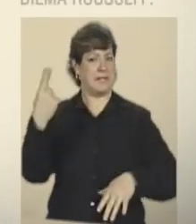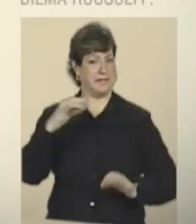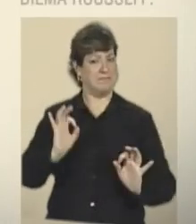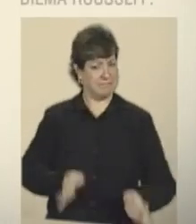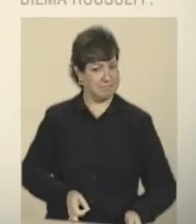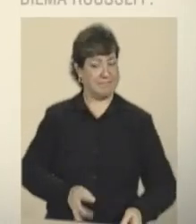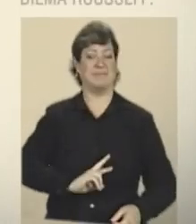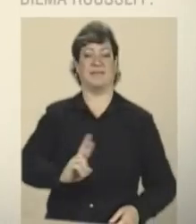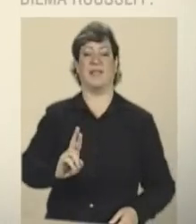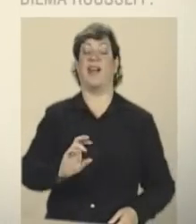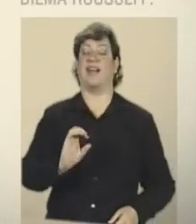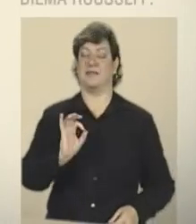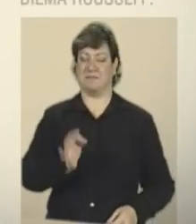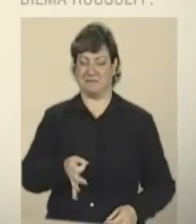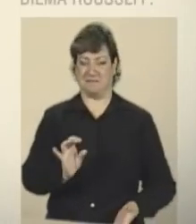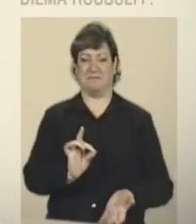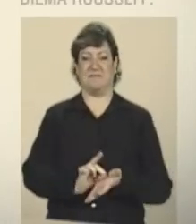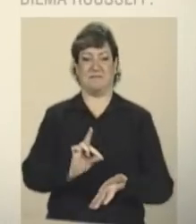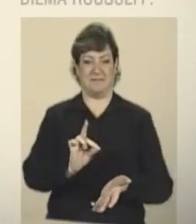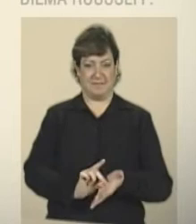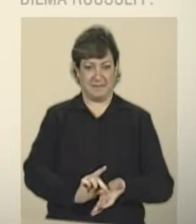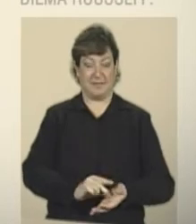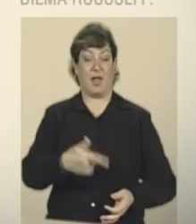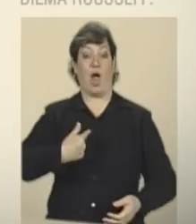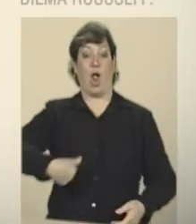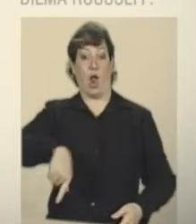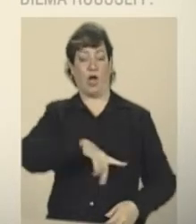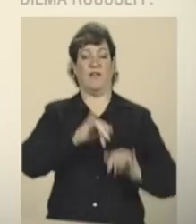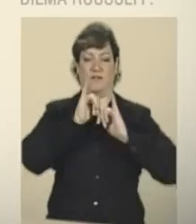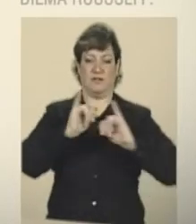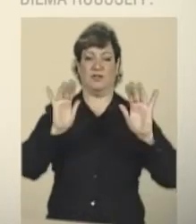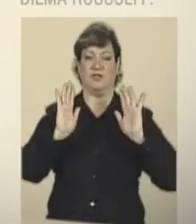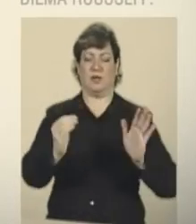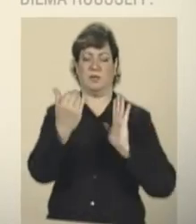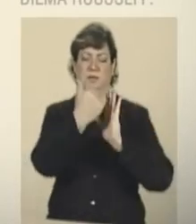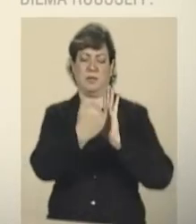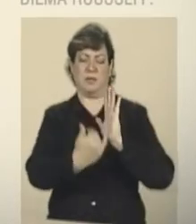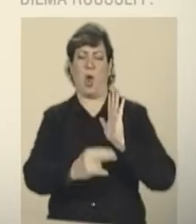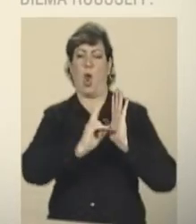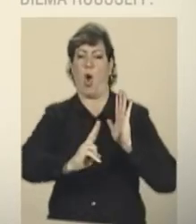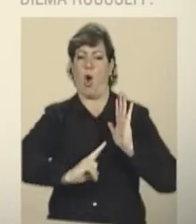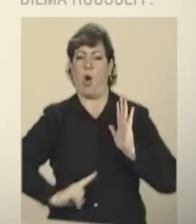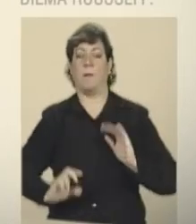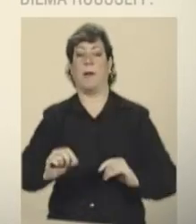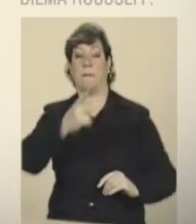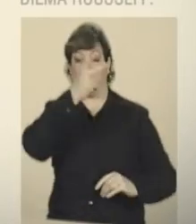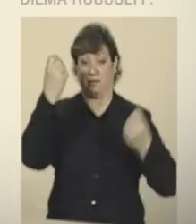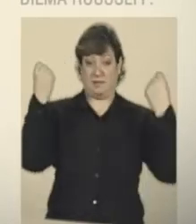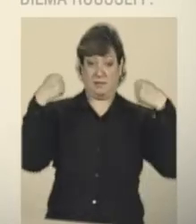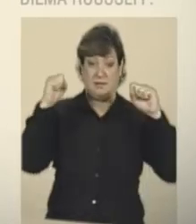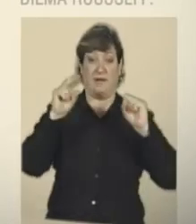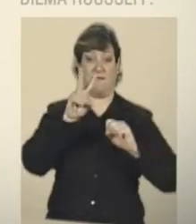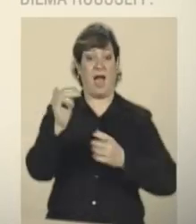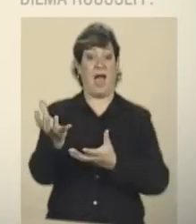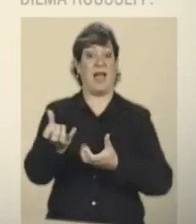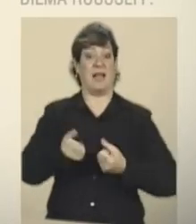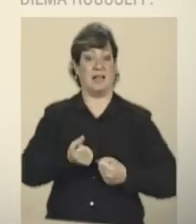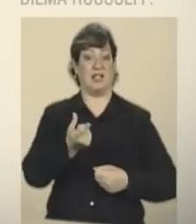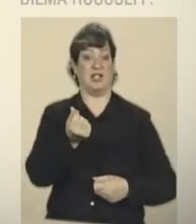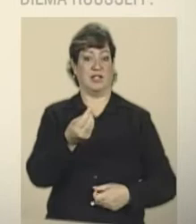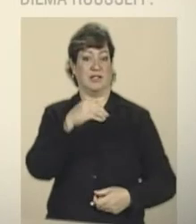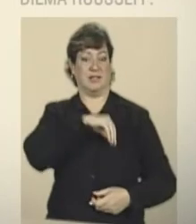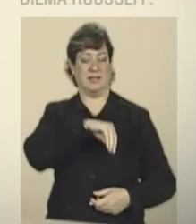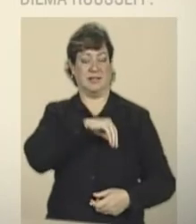não é mesmo Olha Luciano uma ótima notícia nós divulgamos a lista dos esportistas que receberam